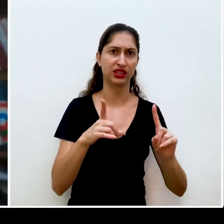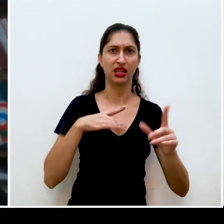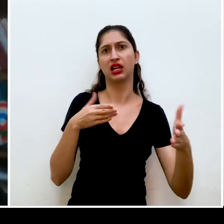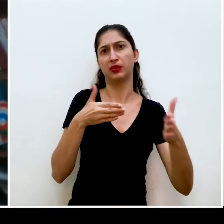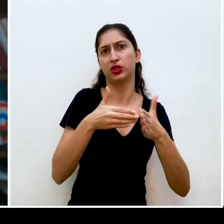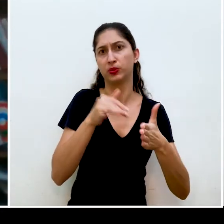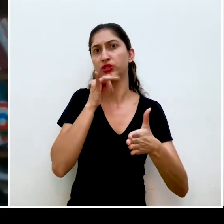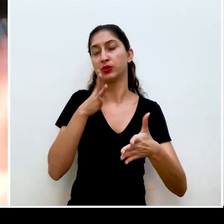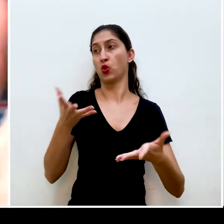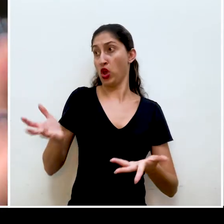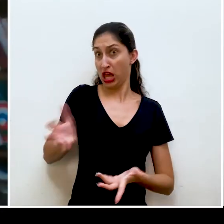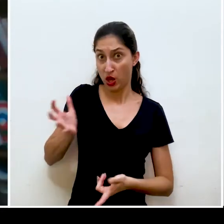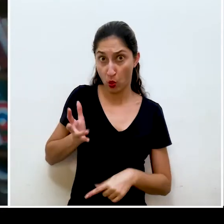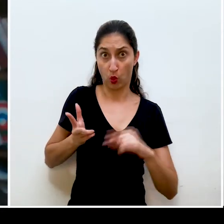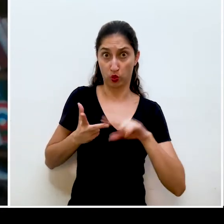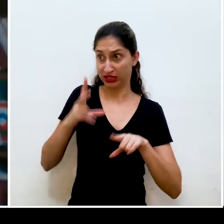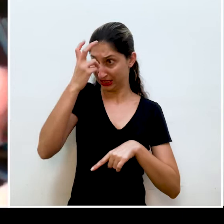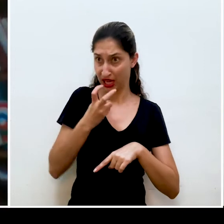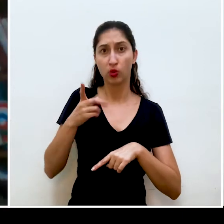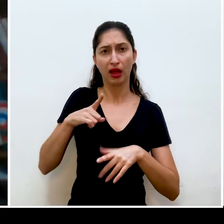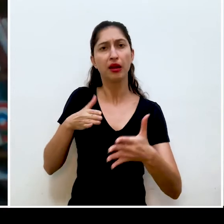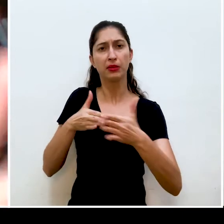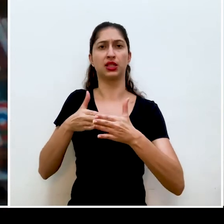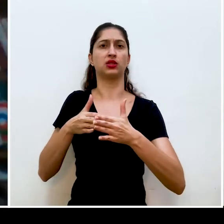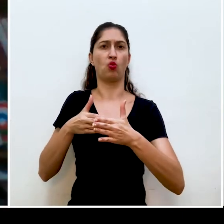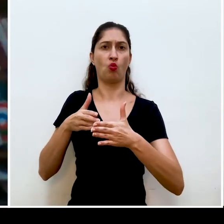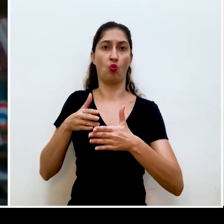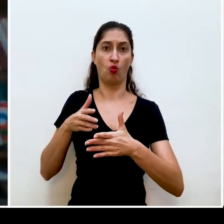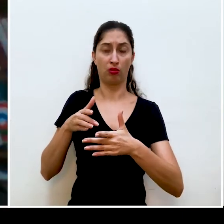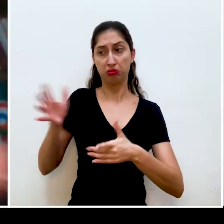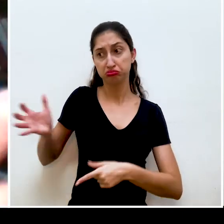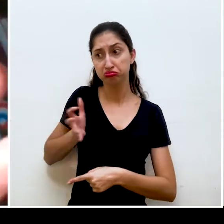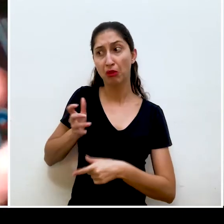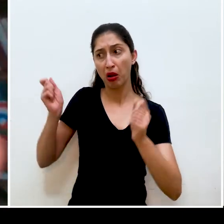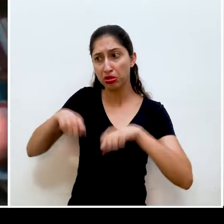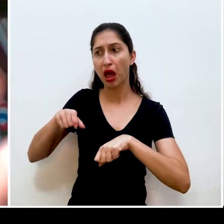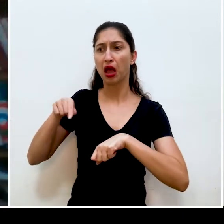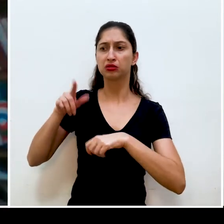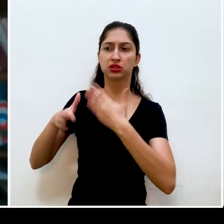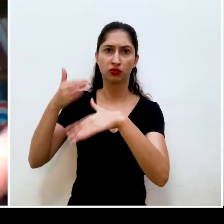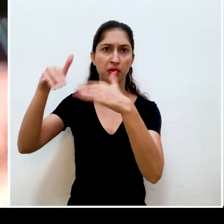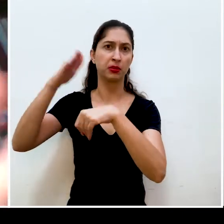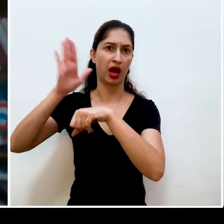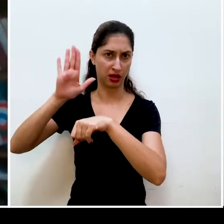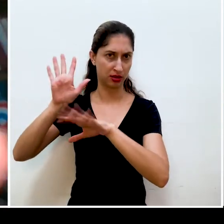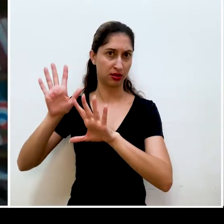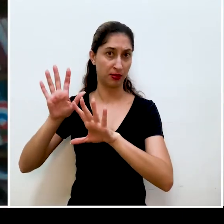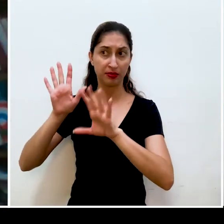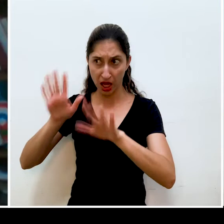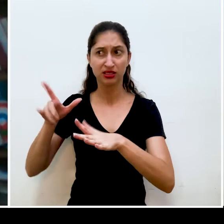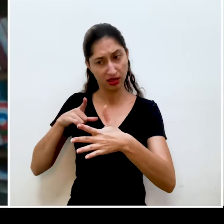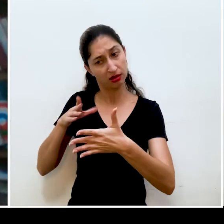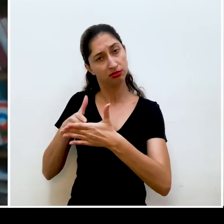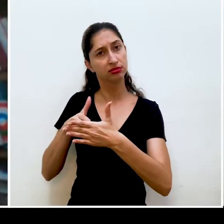é rico e é cego, ele tem limitação. Ele tem muito maiores possibilidades de inserção pelas condições sociais da família, mas ele